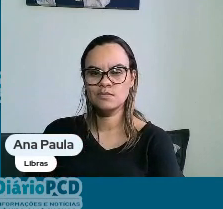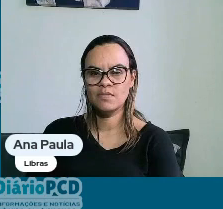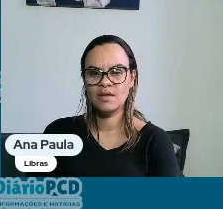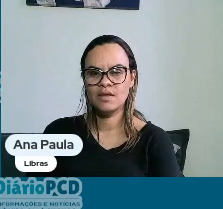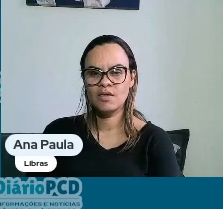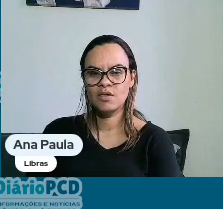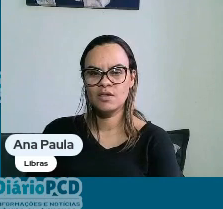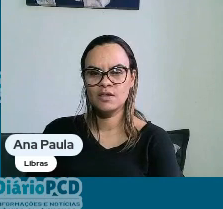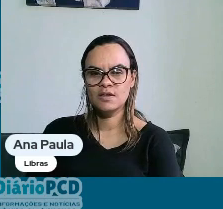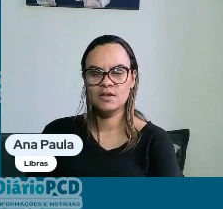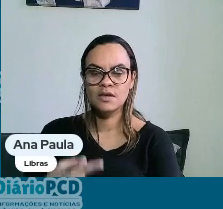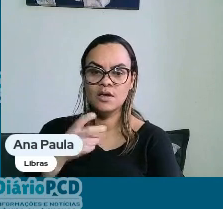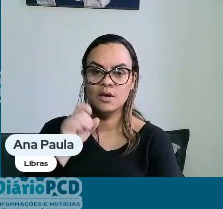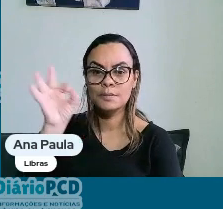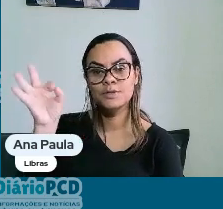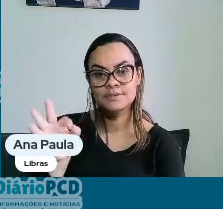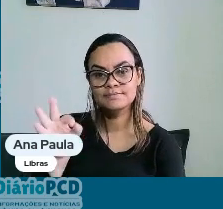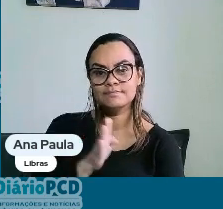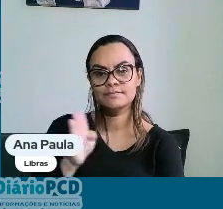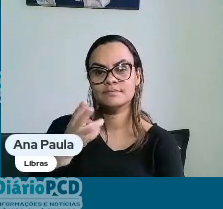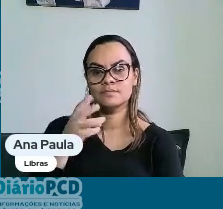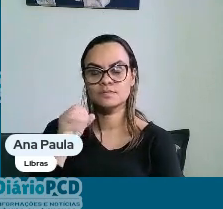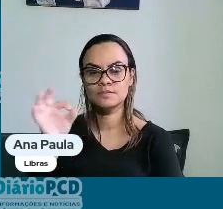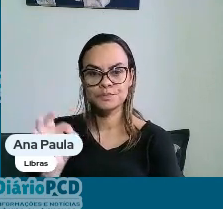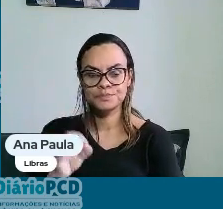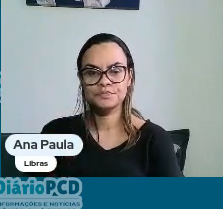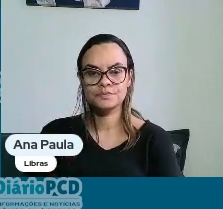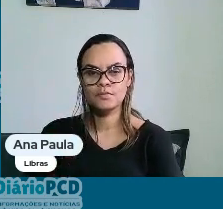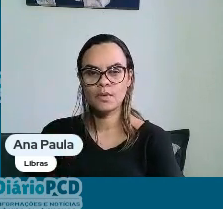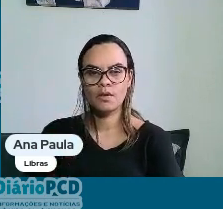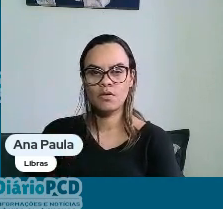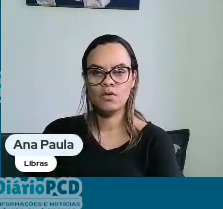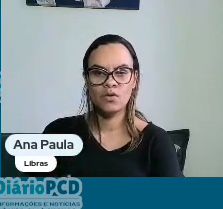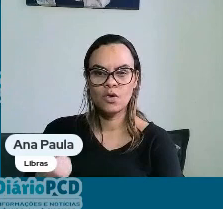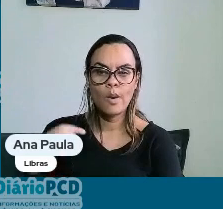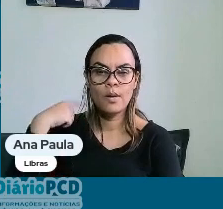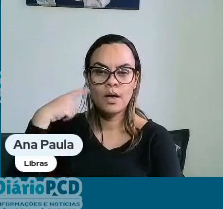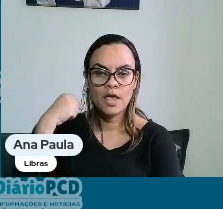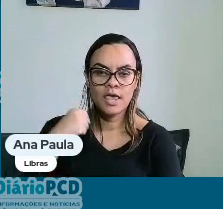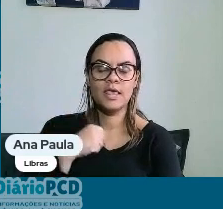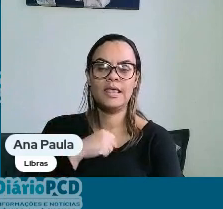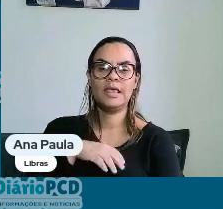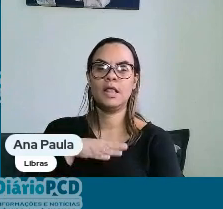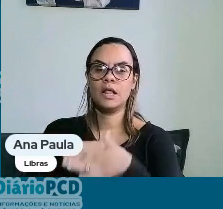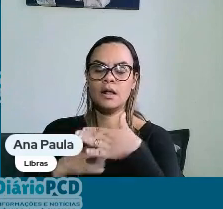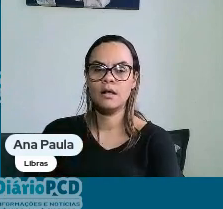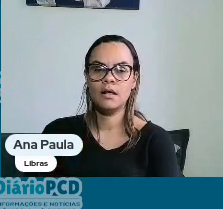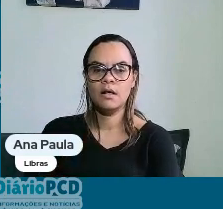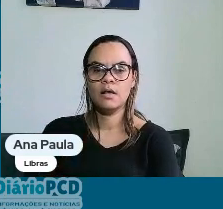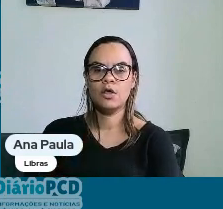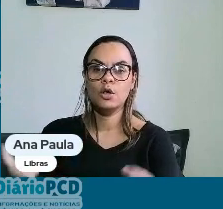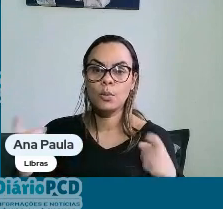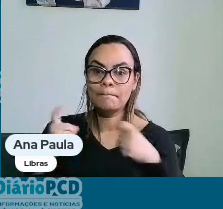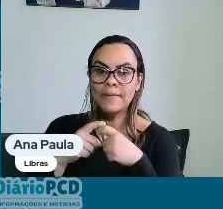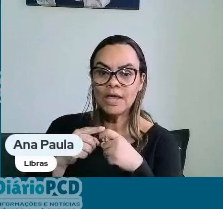Ele vai para 28%, 30%. Um advogado, um engenheiro, um